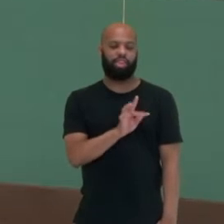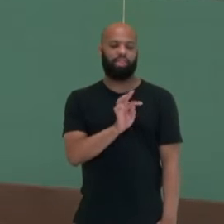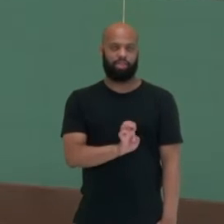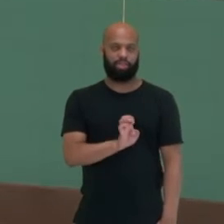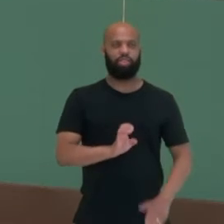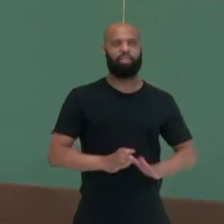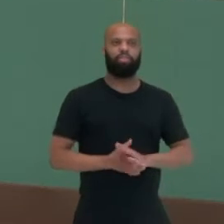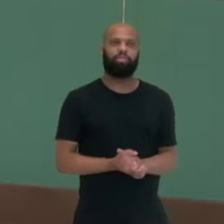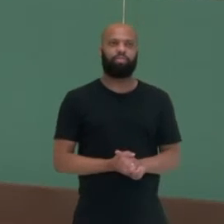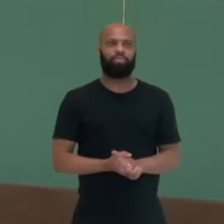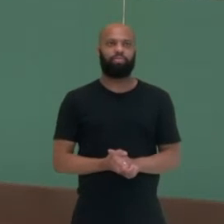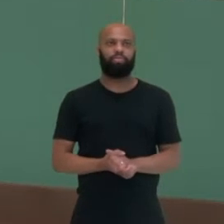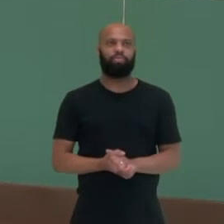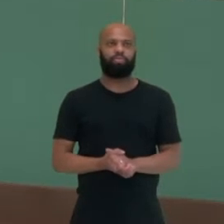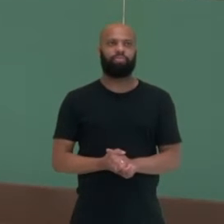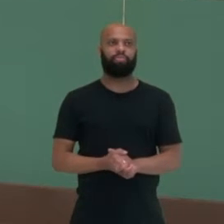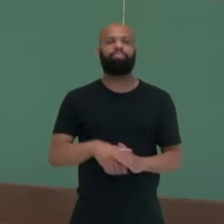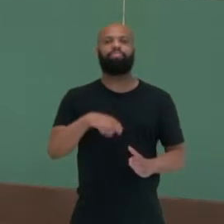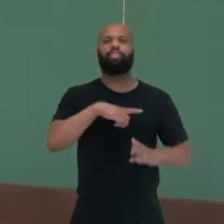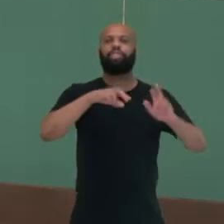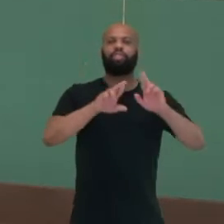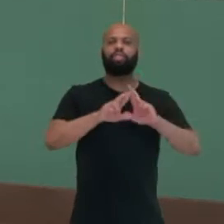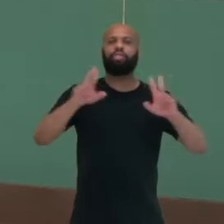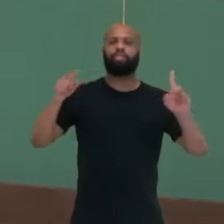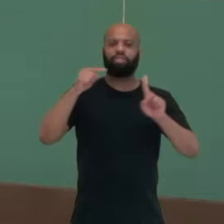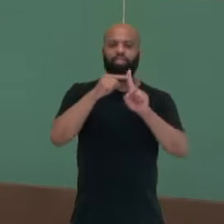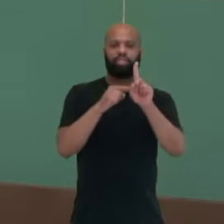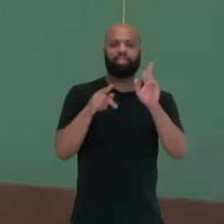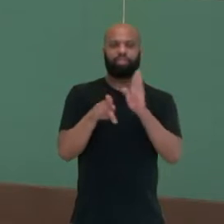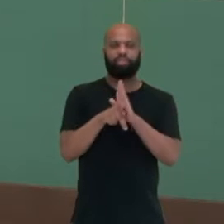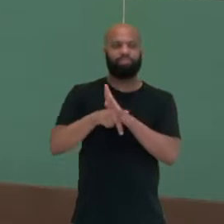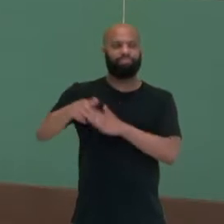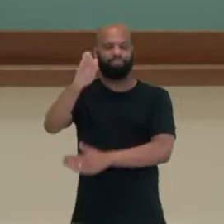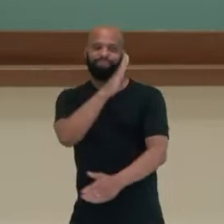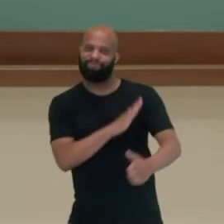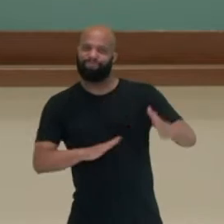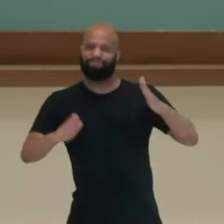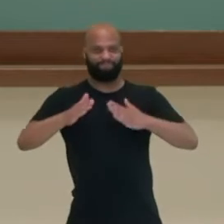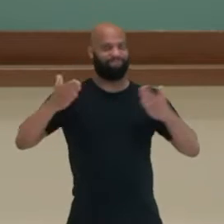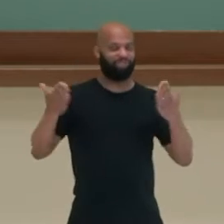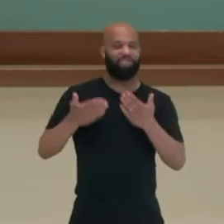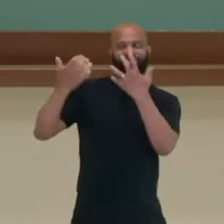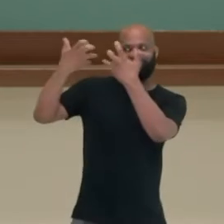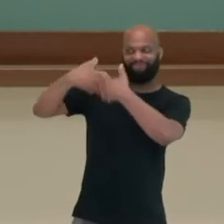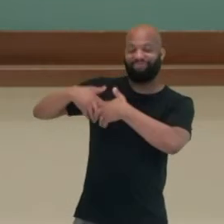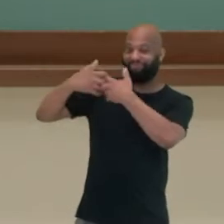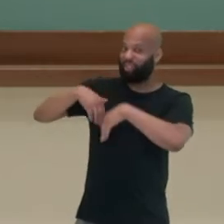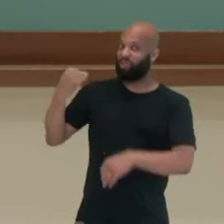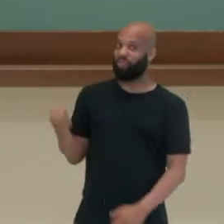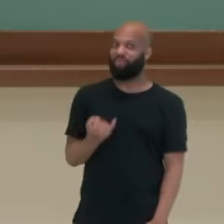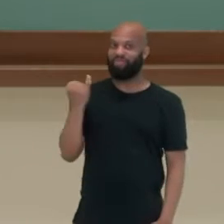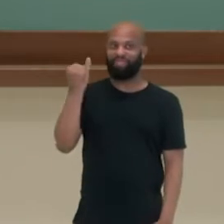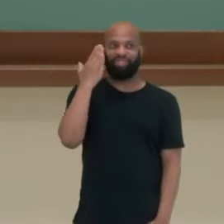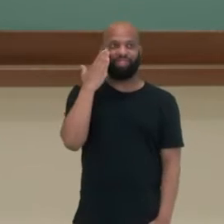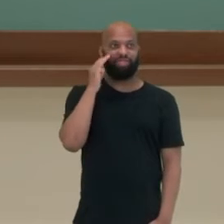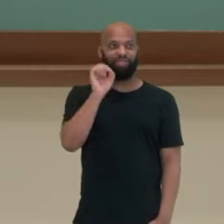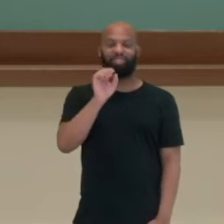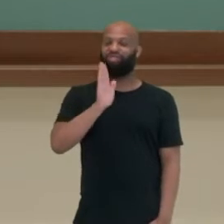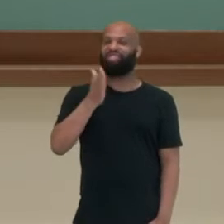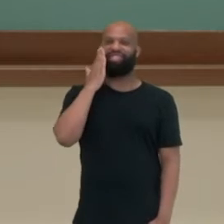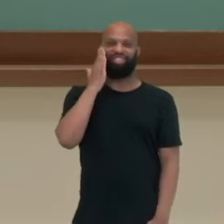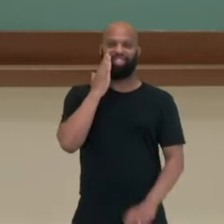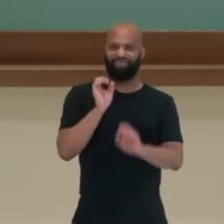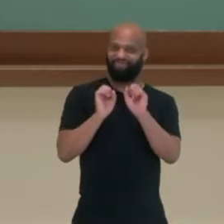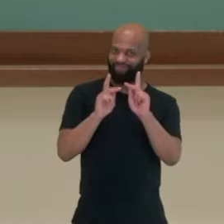luta. Existem diferentes tipos de Karatê, então algumas reflexões aqui para saber o que vocês já têm